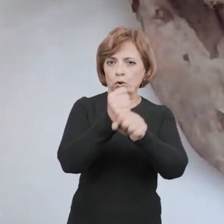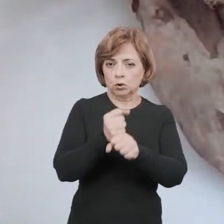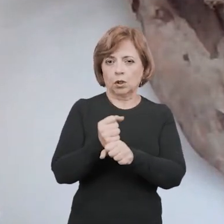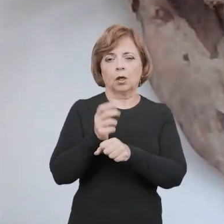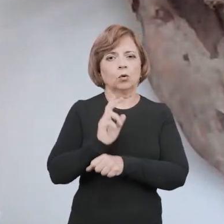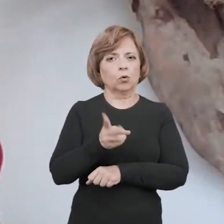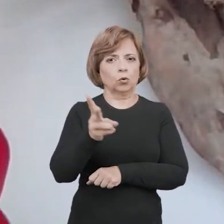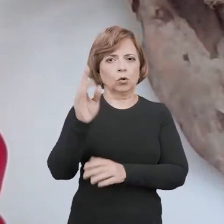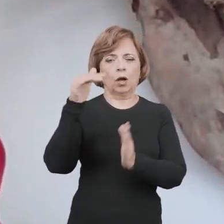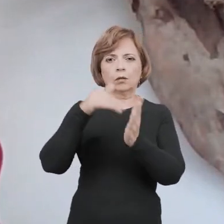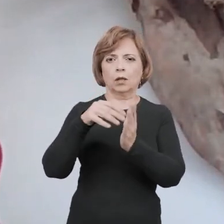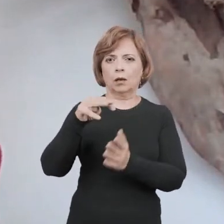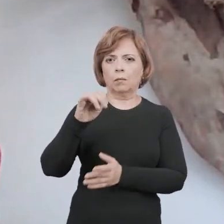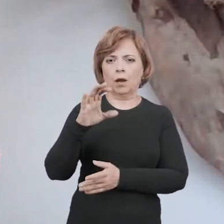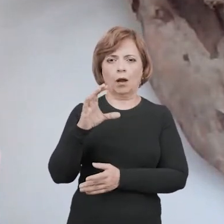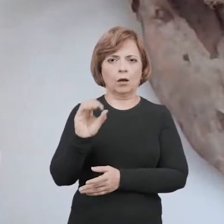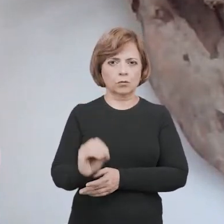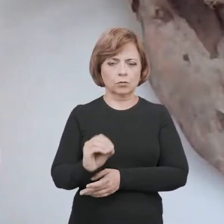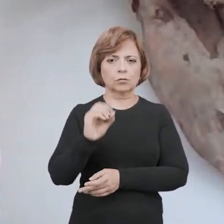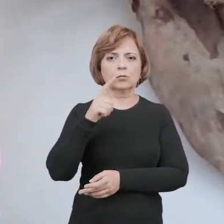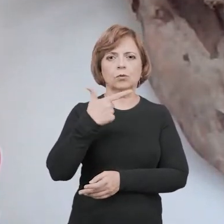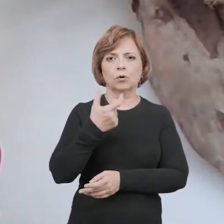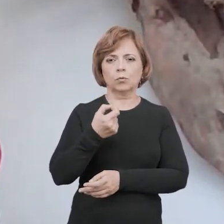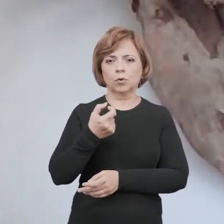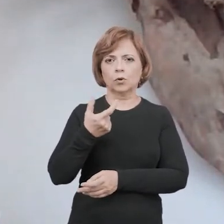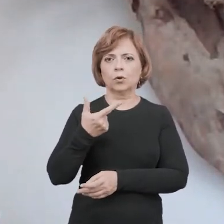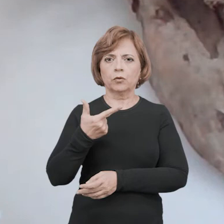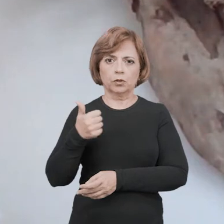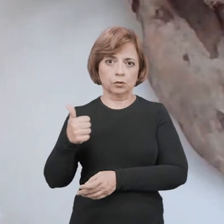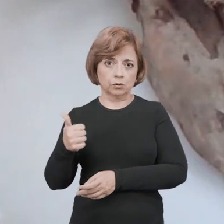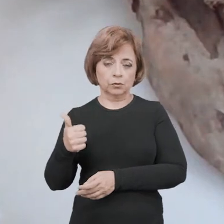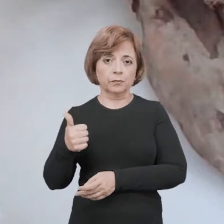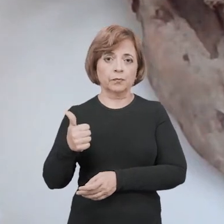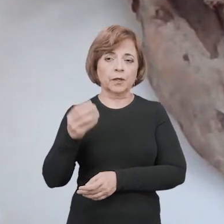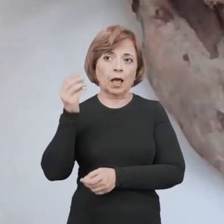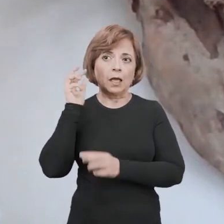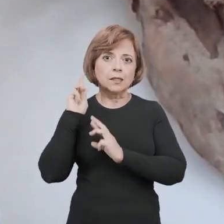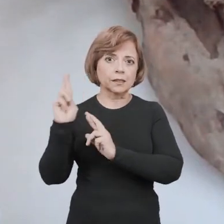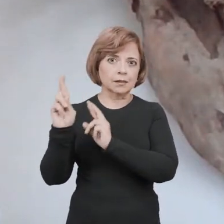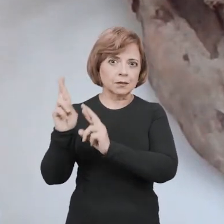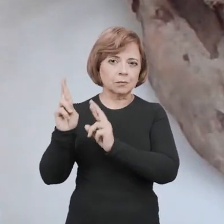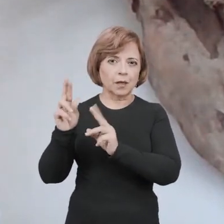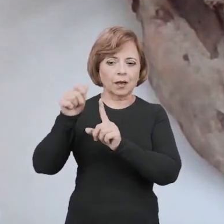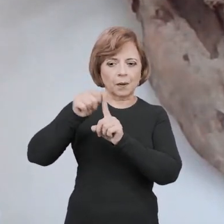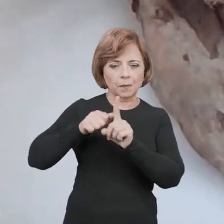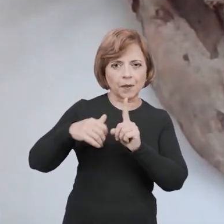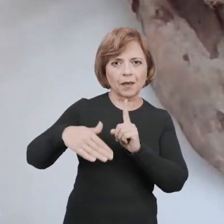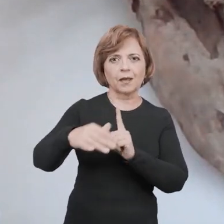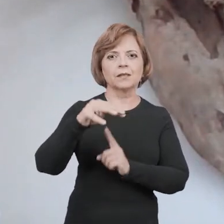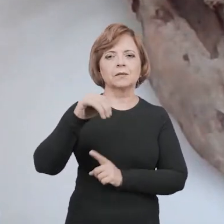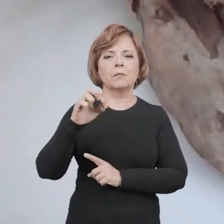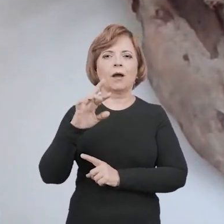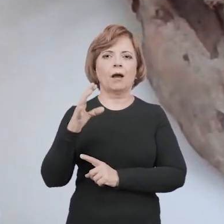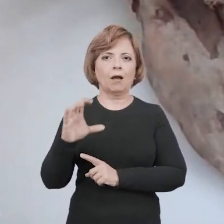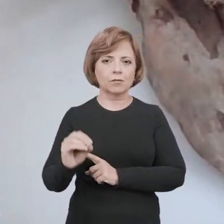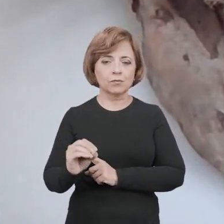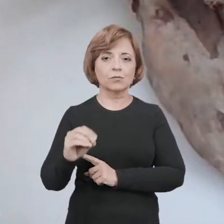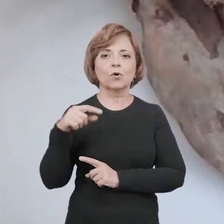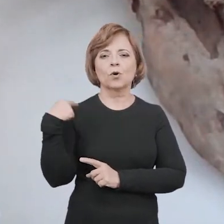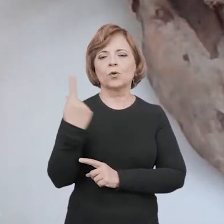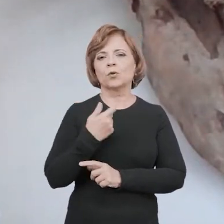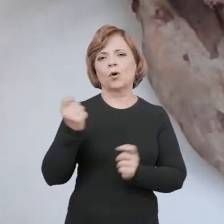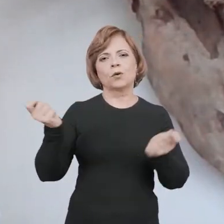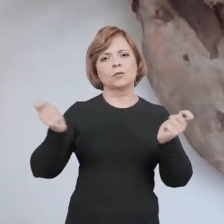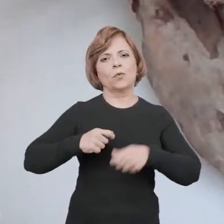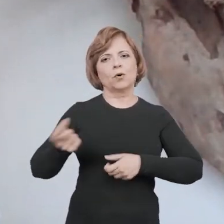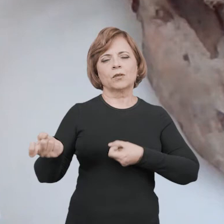ele perdure até março de 2021, na expectativa de que, a partir deste mês, de março de 2021,